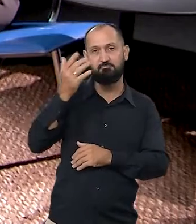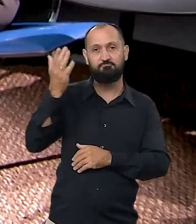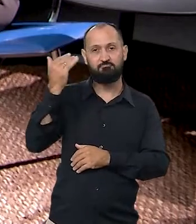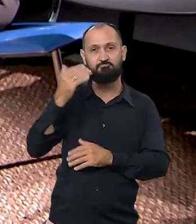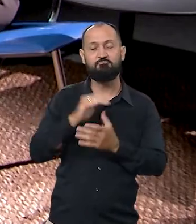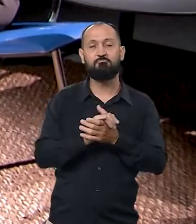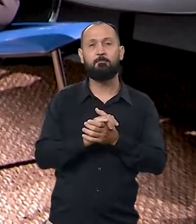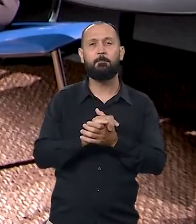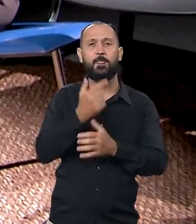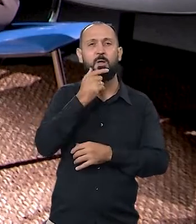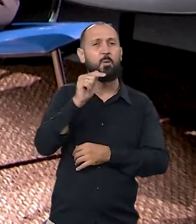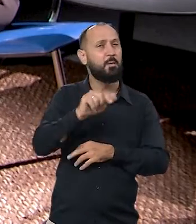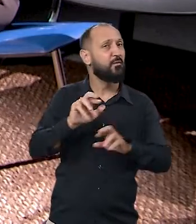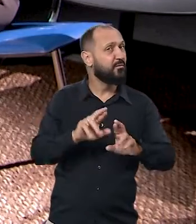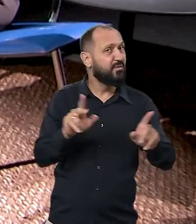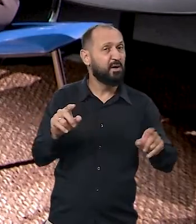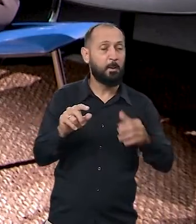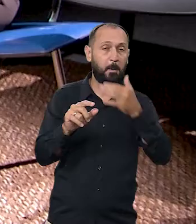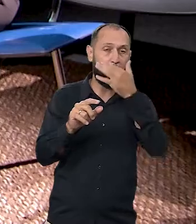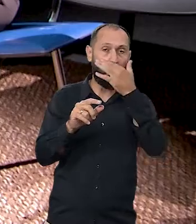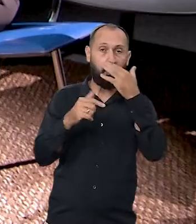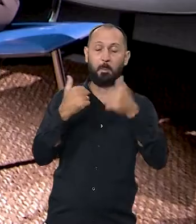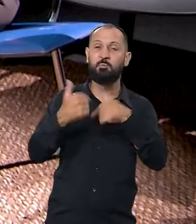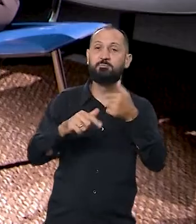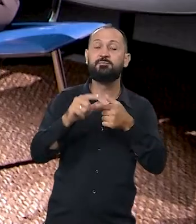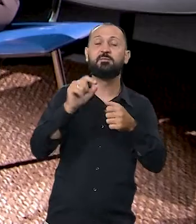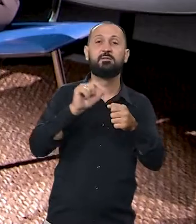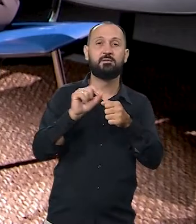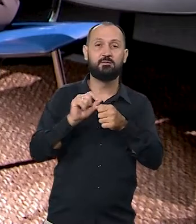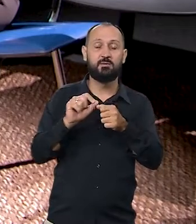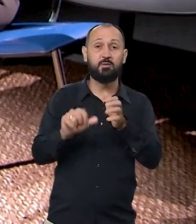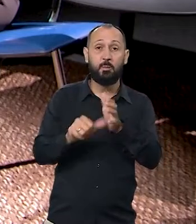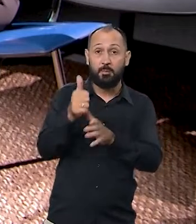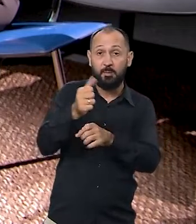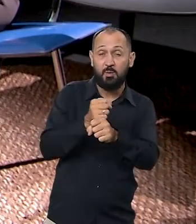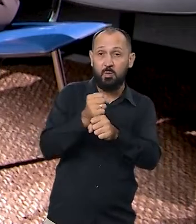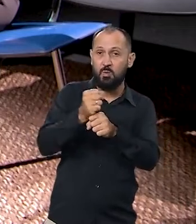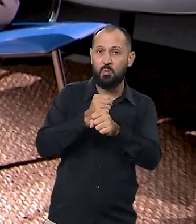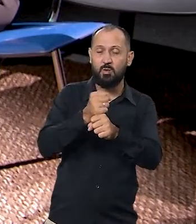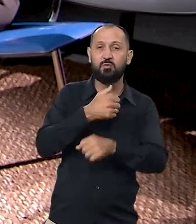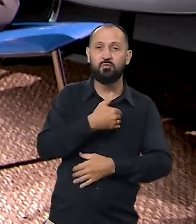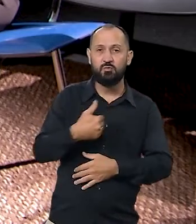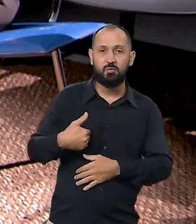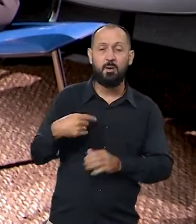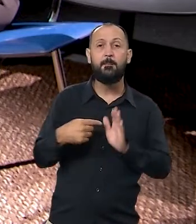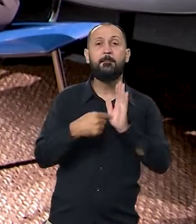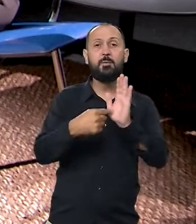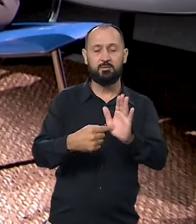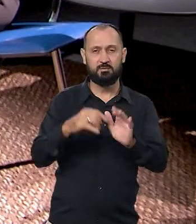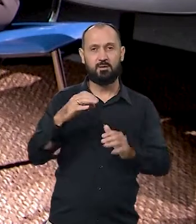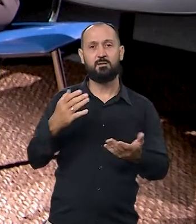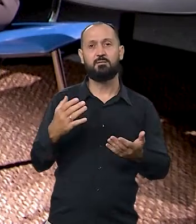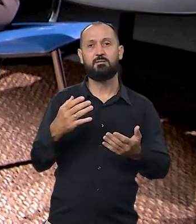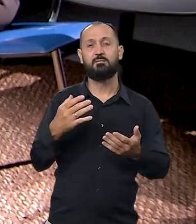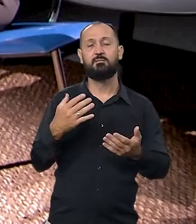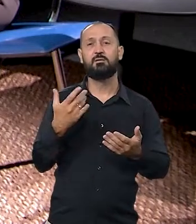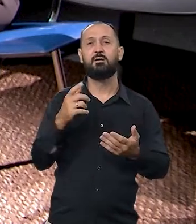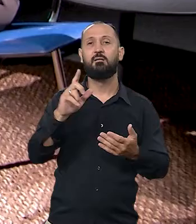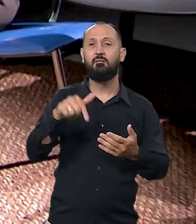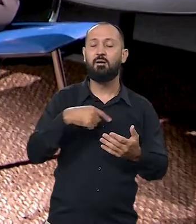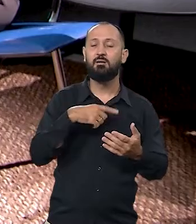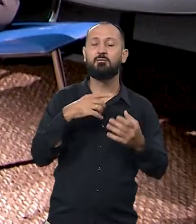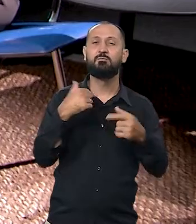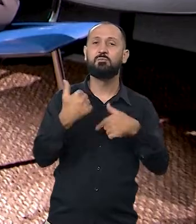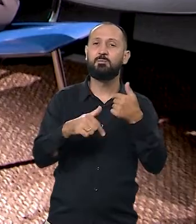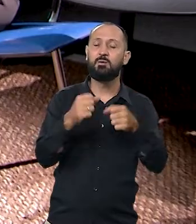que eu pensava. Não é? É um homem extremamente diferenciado. As ações que o Riedel tomou no primeiro ano de governo, elas evidenciam isso.